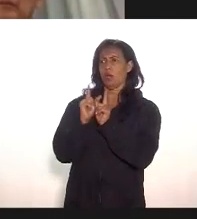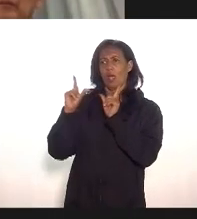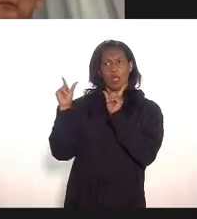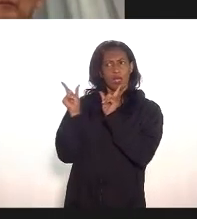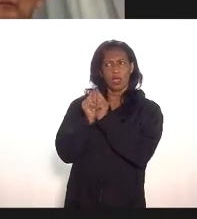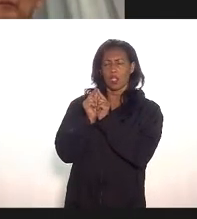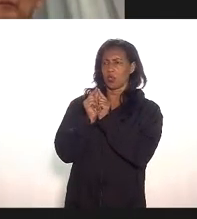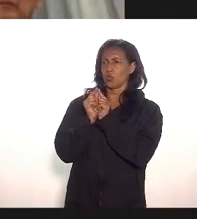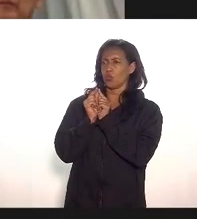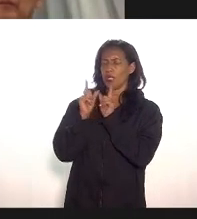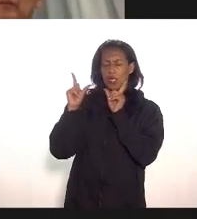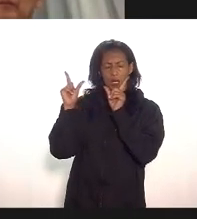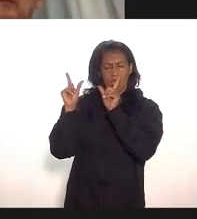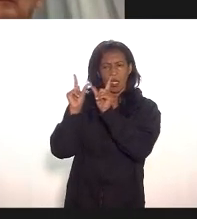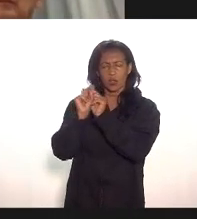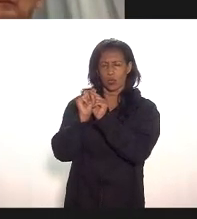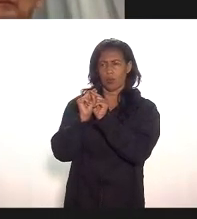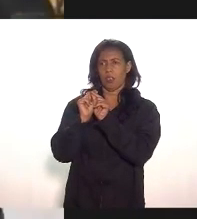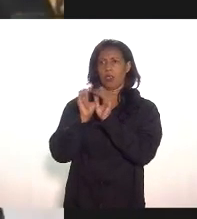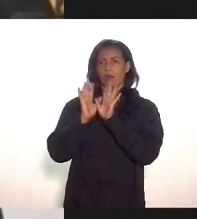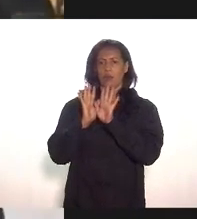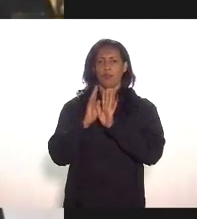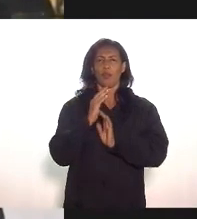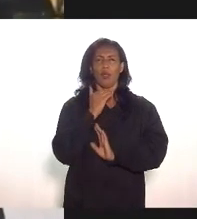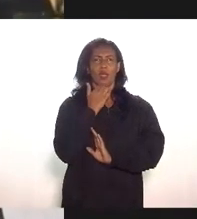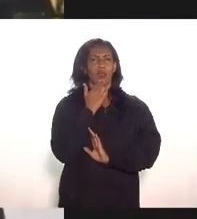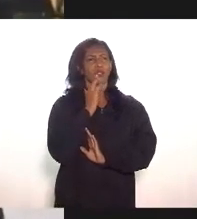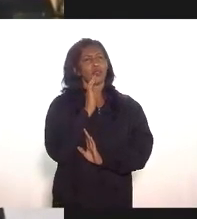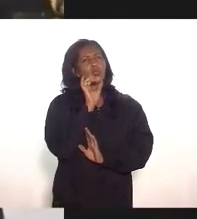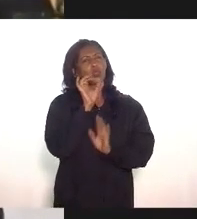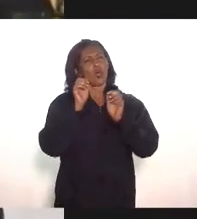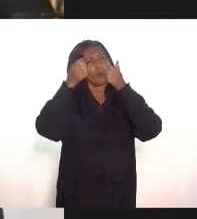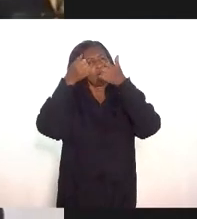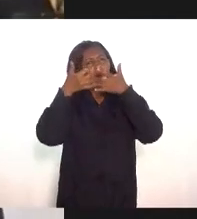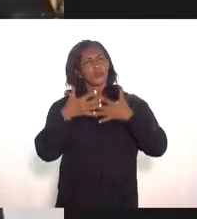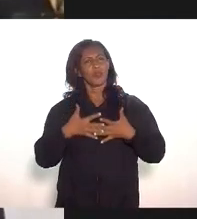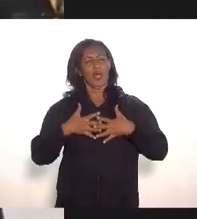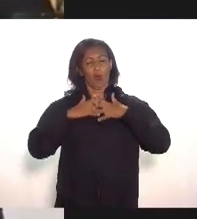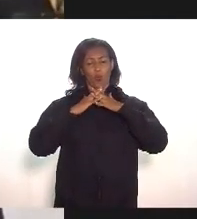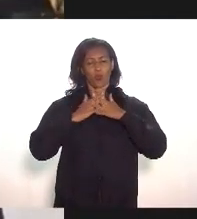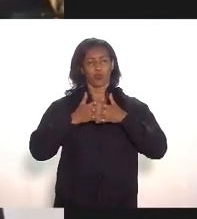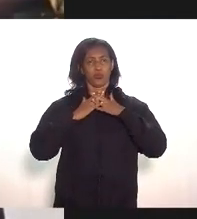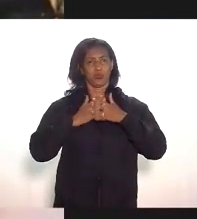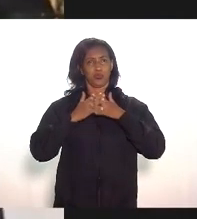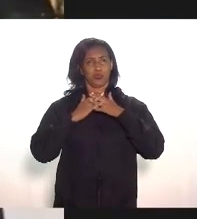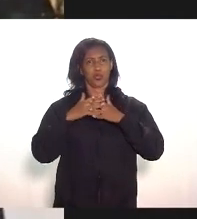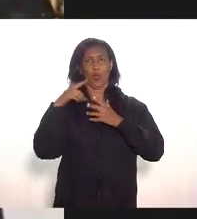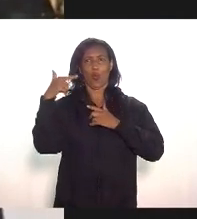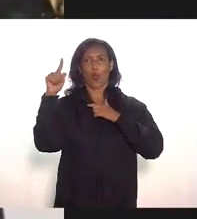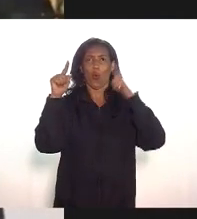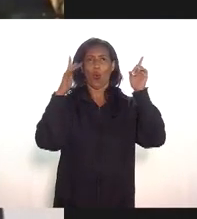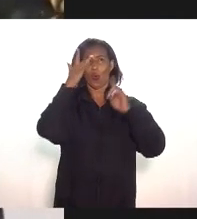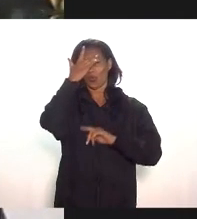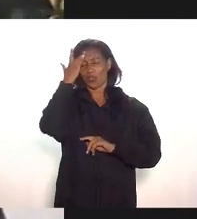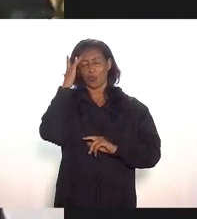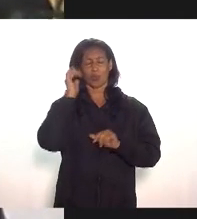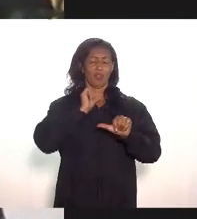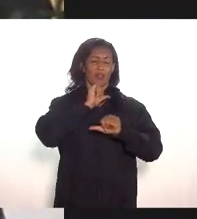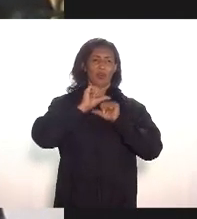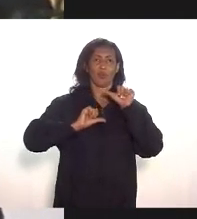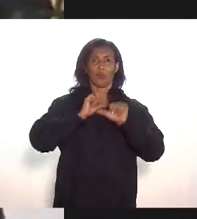em breves palavras... Até para dirimir essa confusão, tá? Porque, de repente, sobre o que eu vou falar e outras pessoas podem até mudar as suas